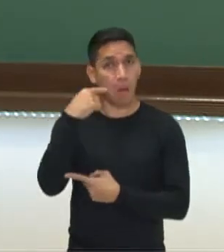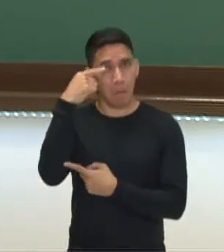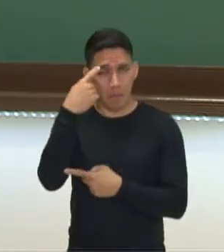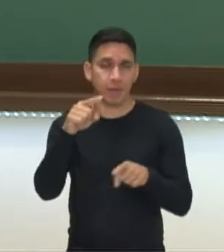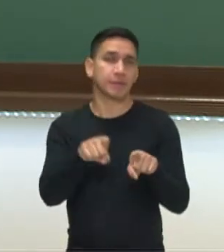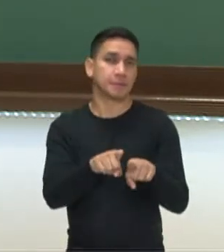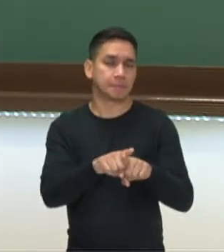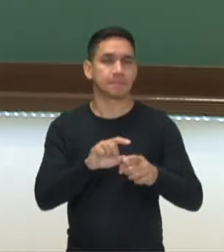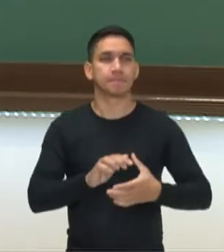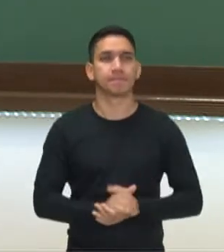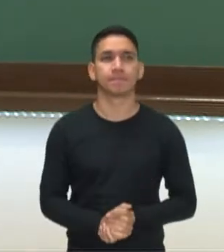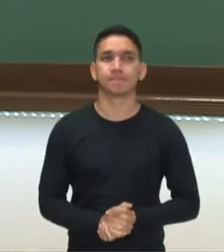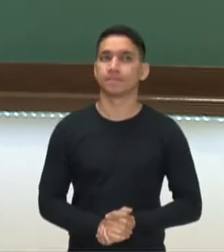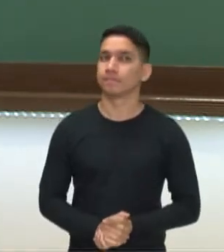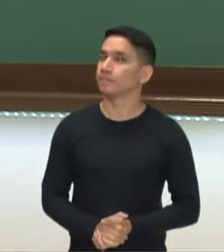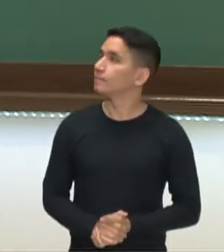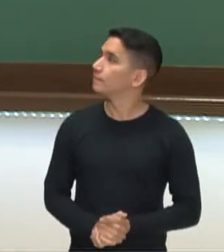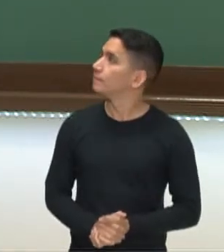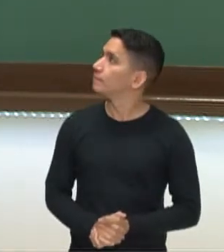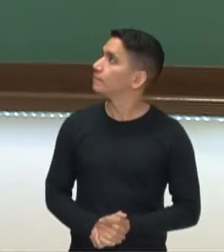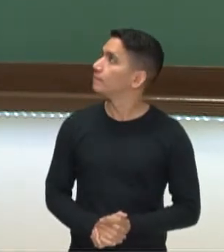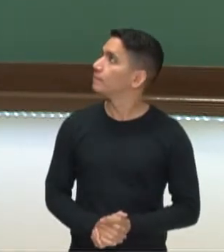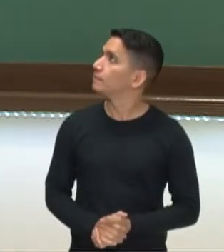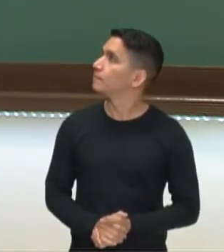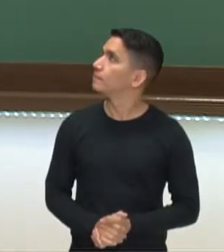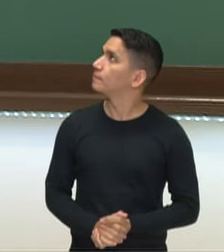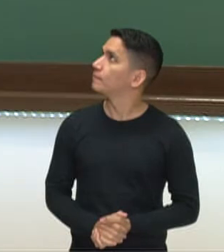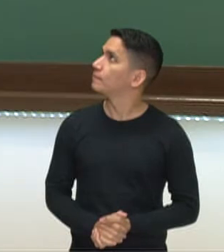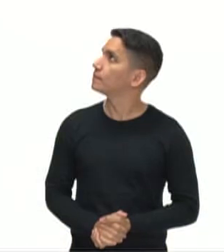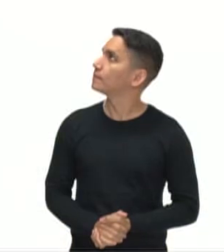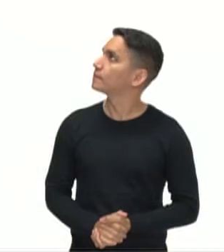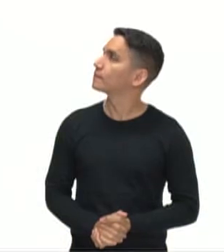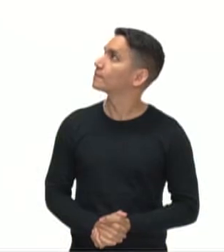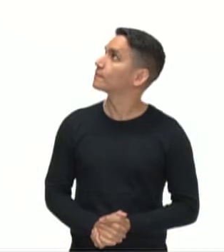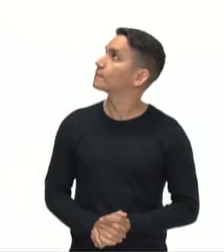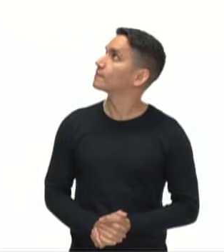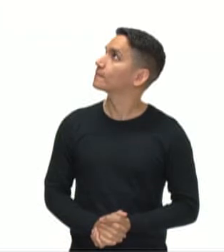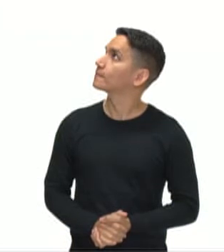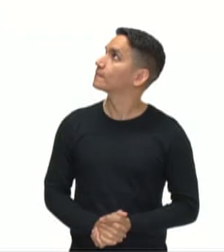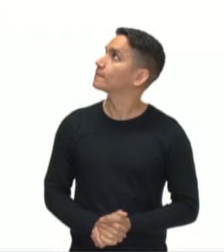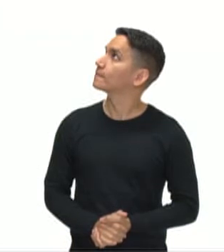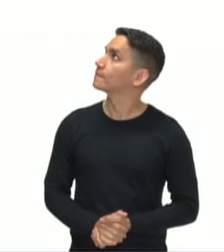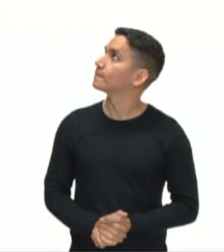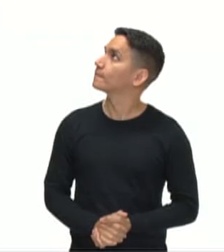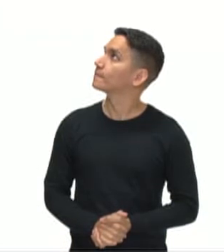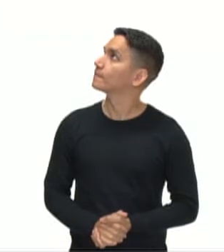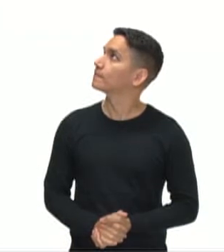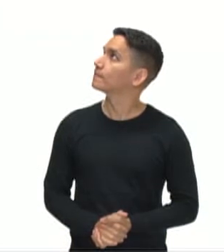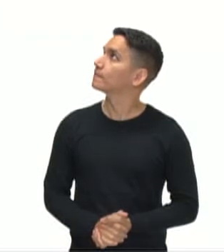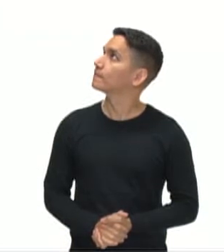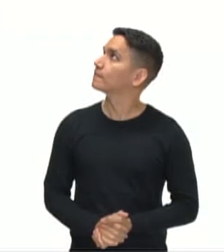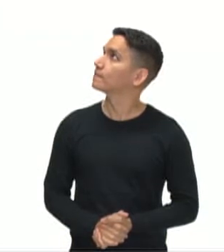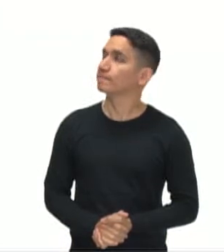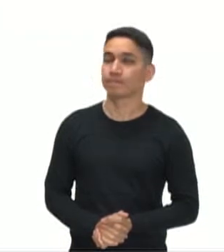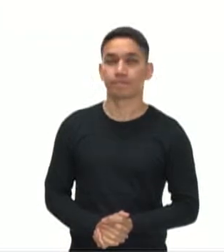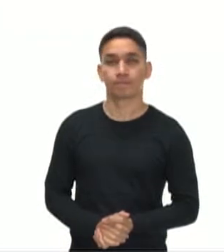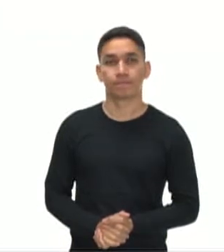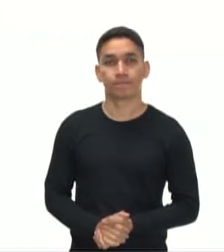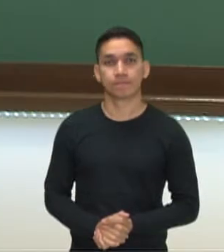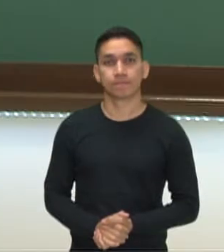também. Las contracciones son la unión de una preposición y un artículo.